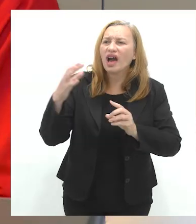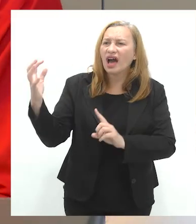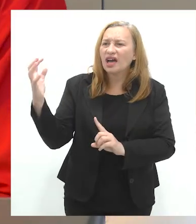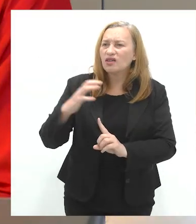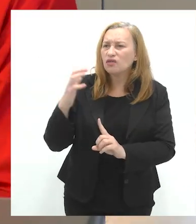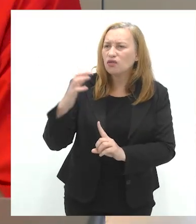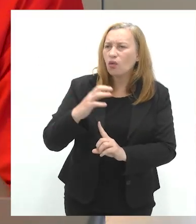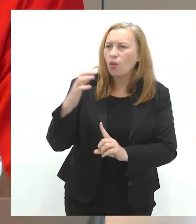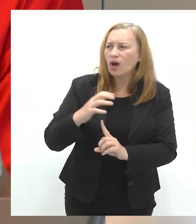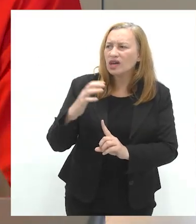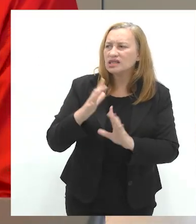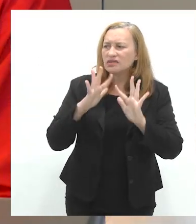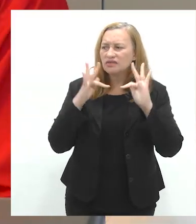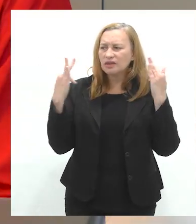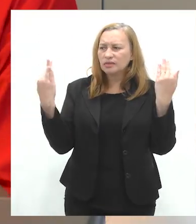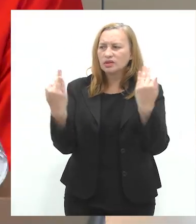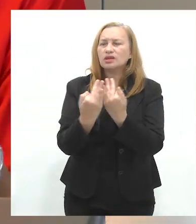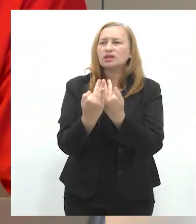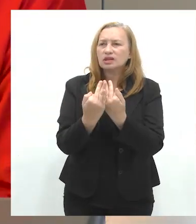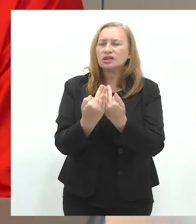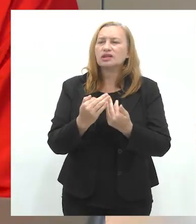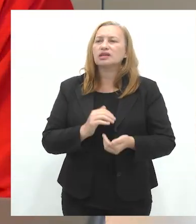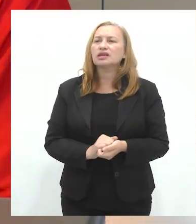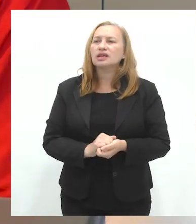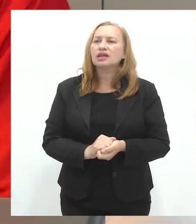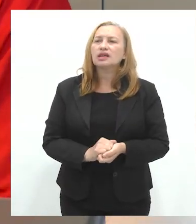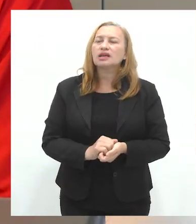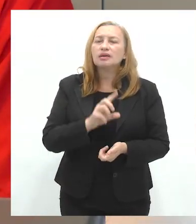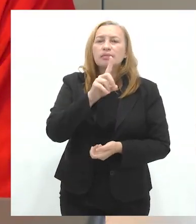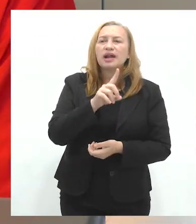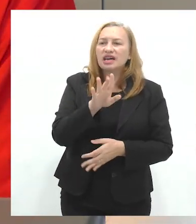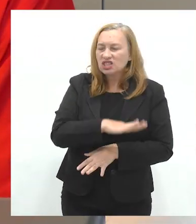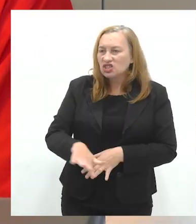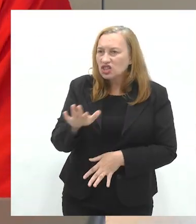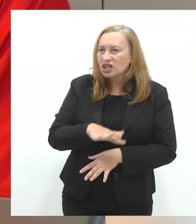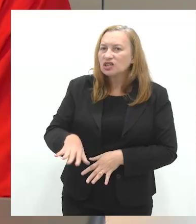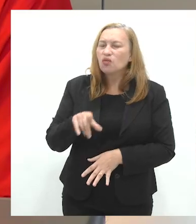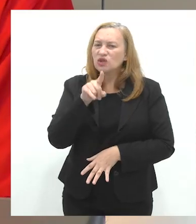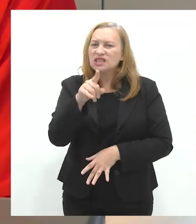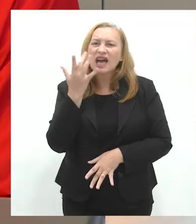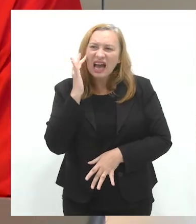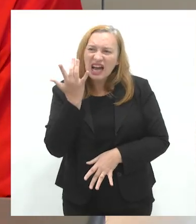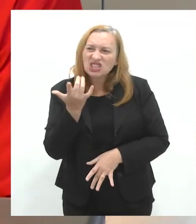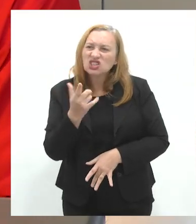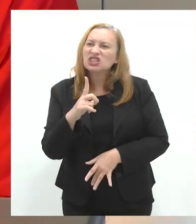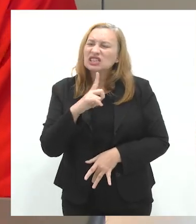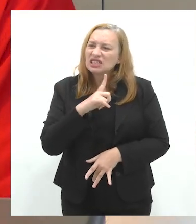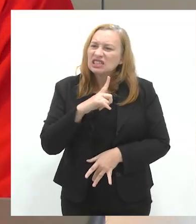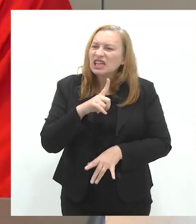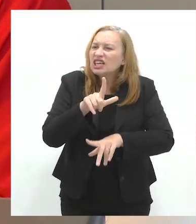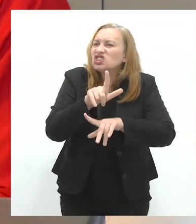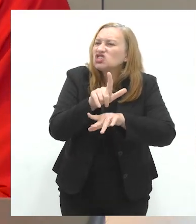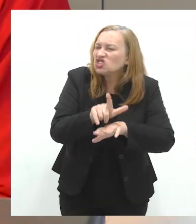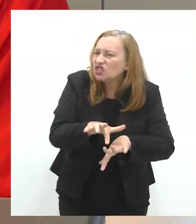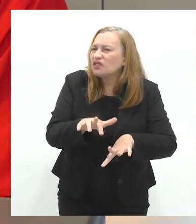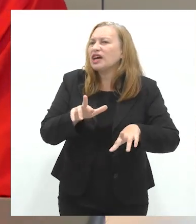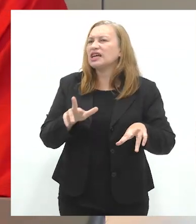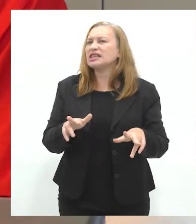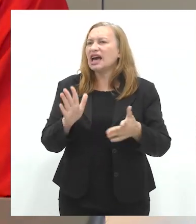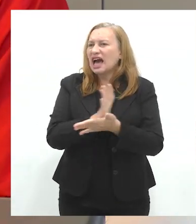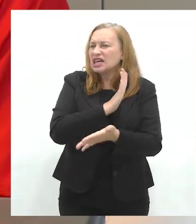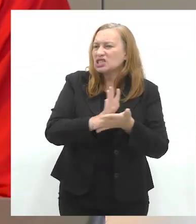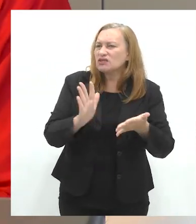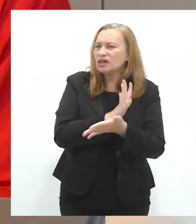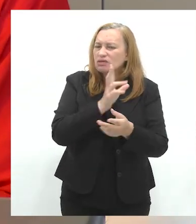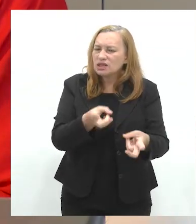é a influência familiar, o ambiente familiar para essas crianças? Você acha que tem muita